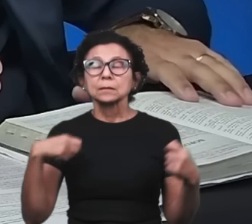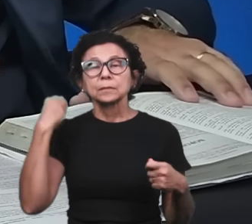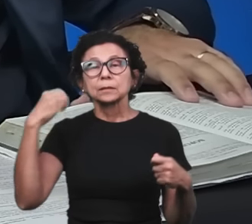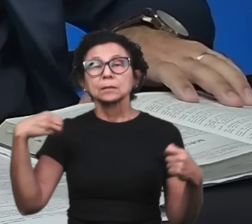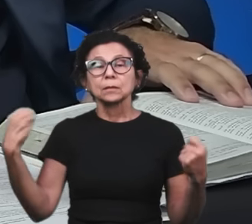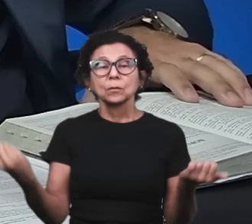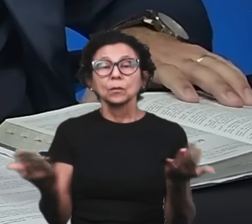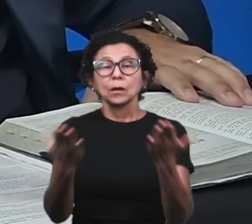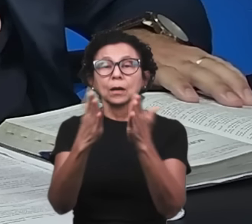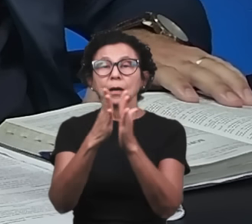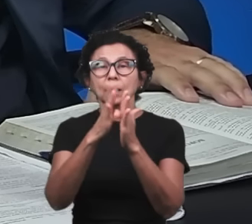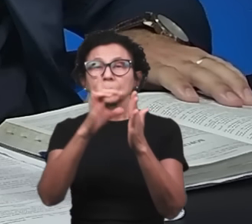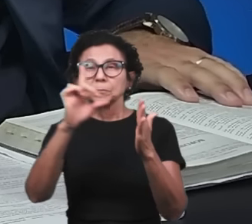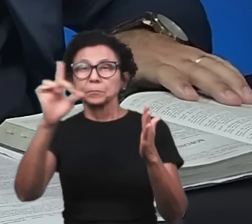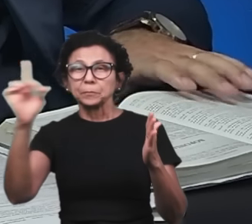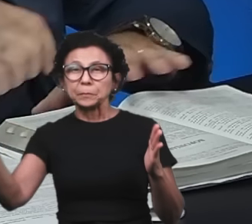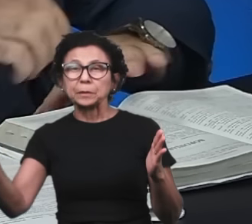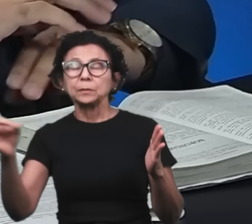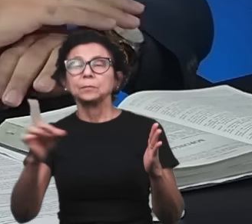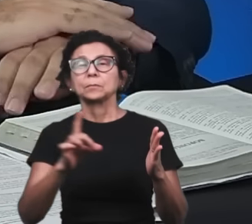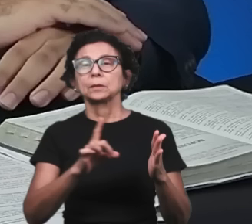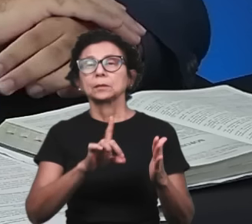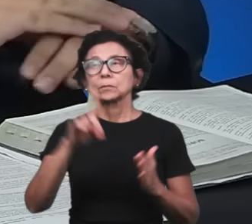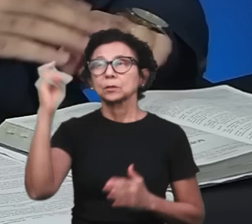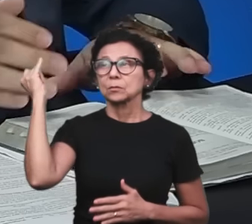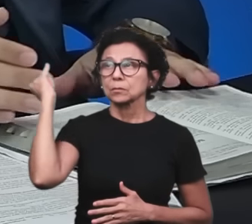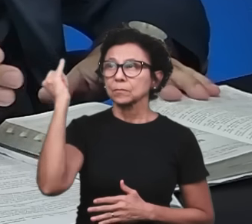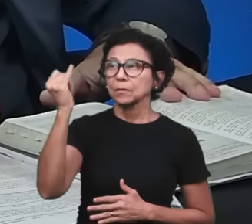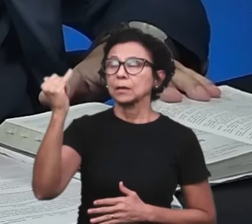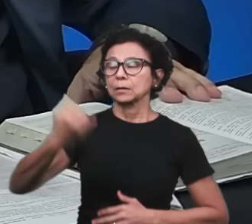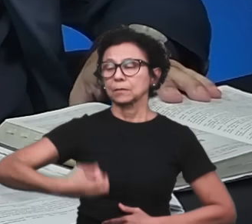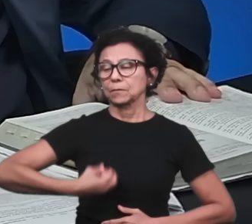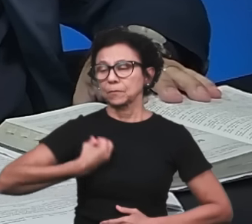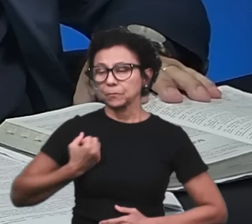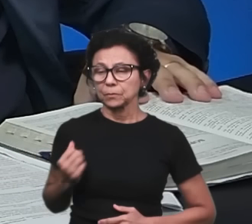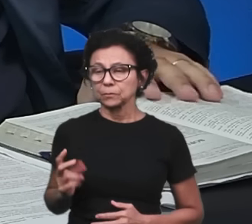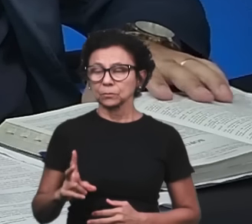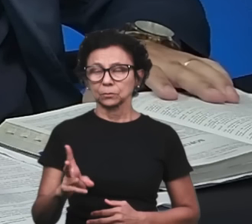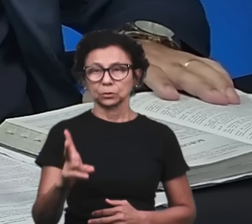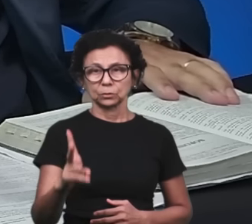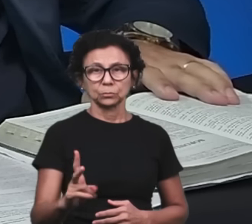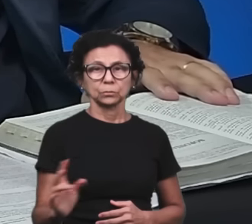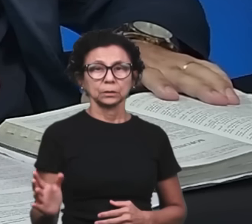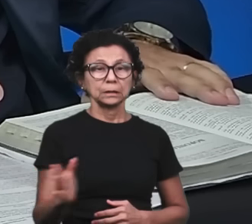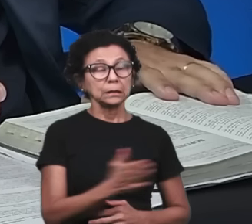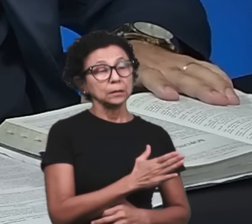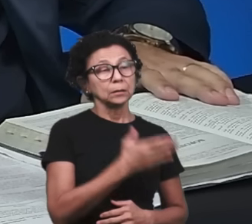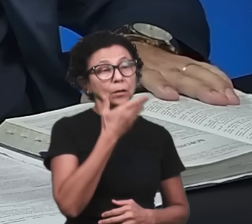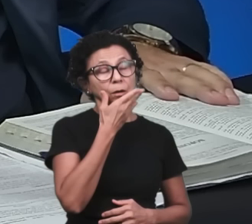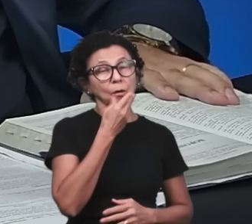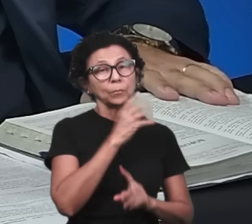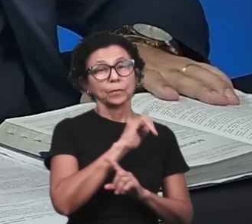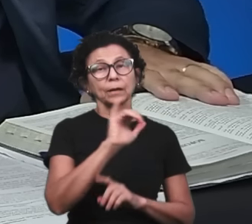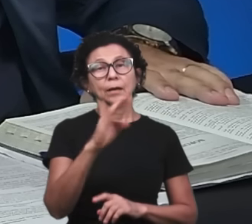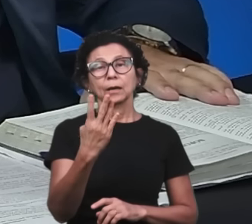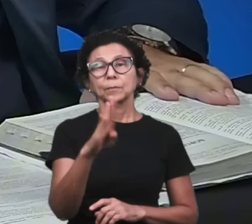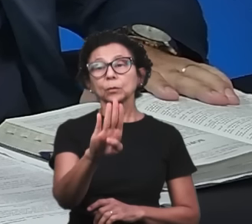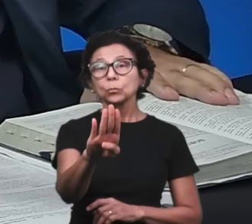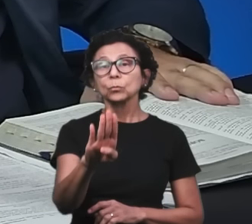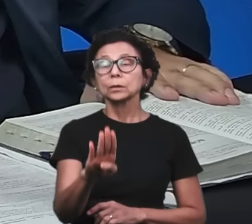Senhor, que fala, que está vivo, e o resultado dessa palavra na vida de Abacuque é o temor. Há